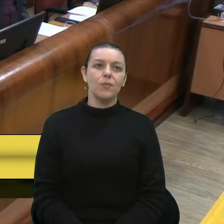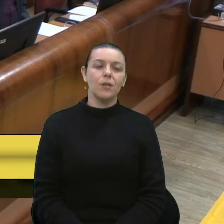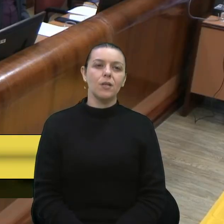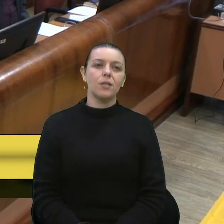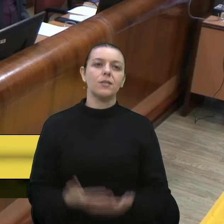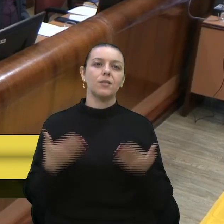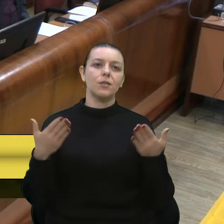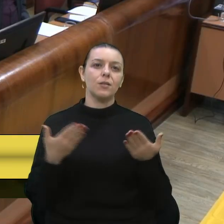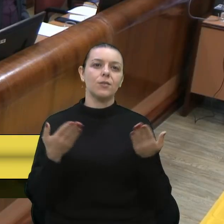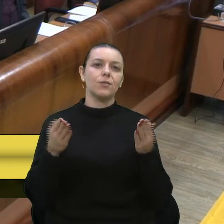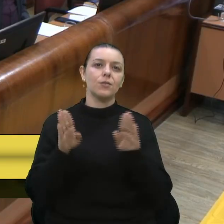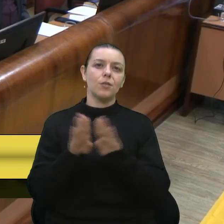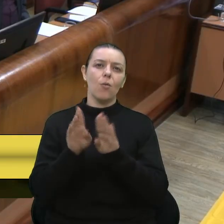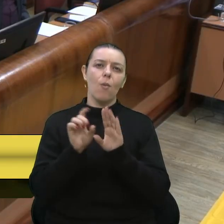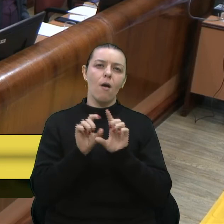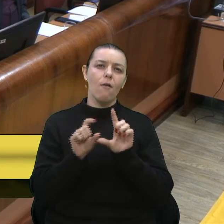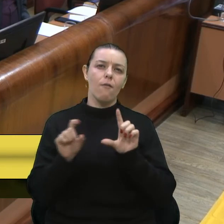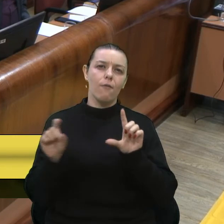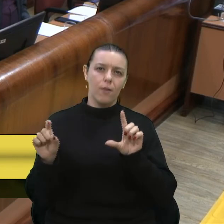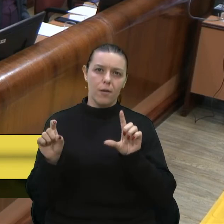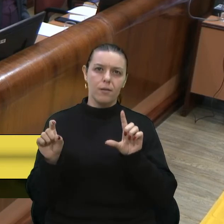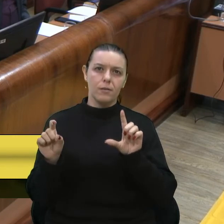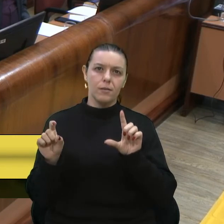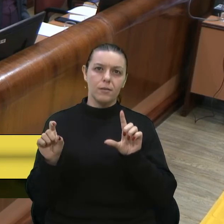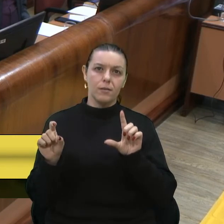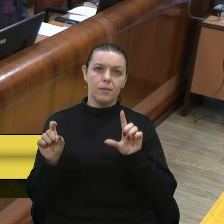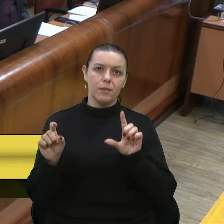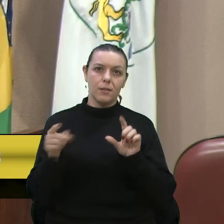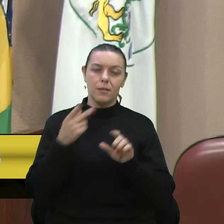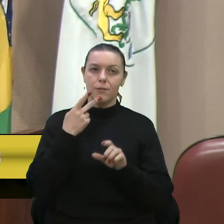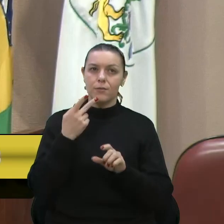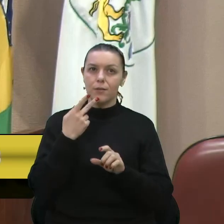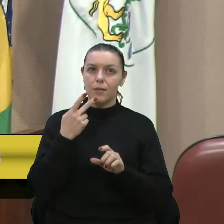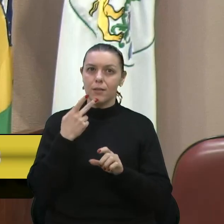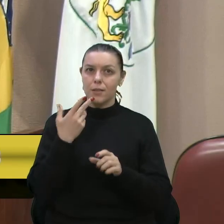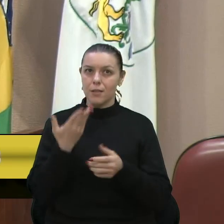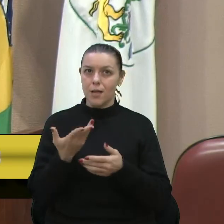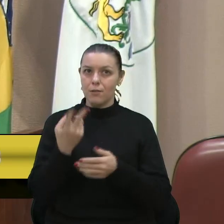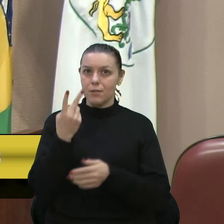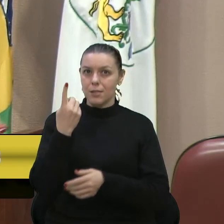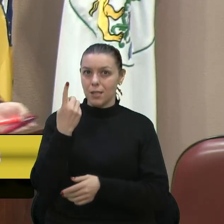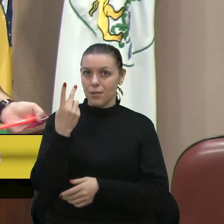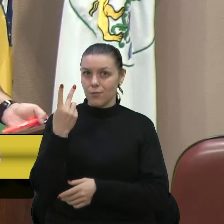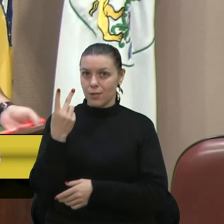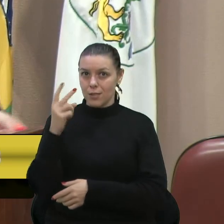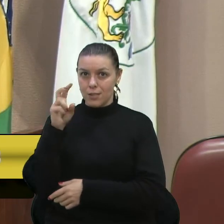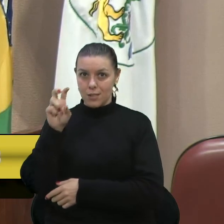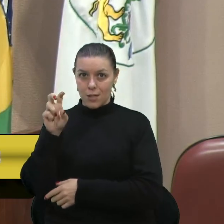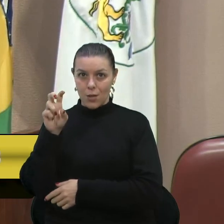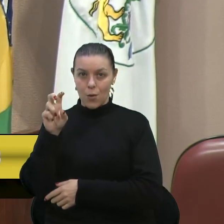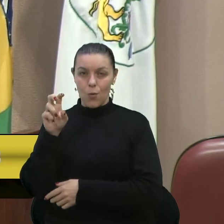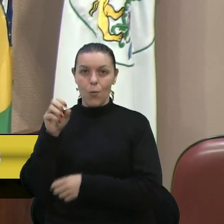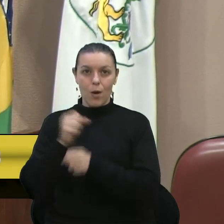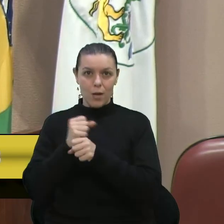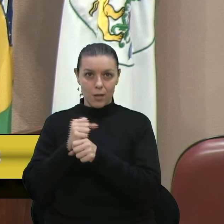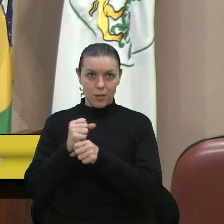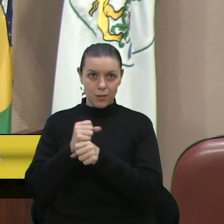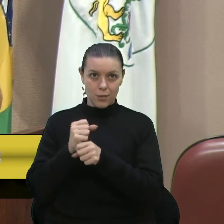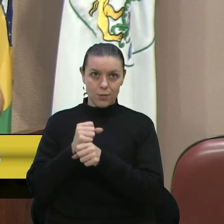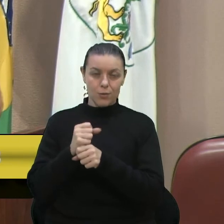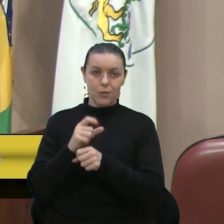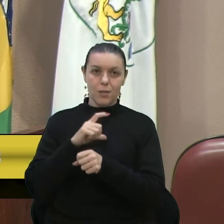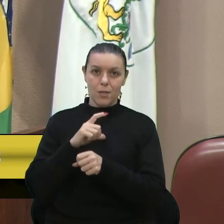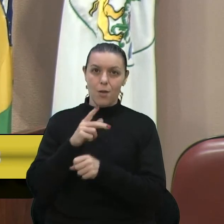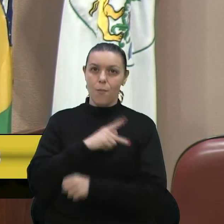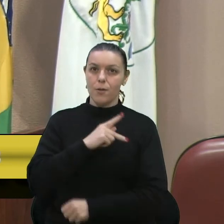uma frase que ele emprestou ao livro dos 125 anos da Câmara, do ano que eu tive a honra de ser presidente. Ele era o